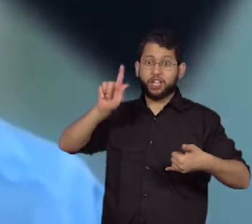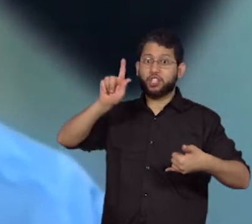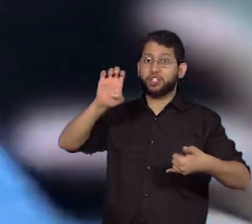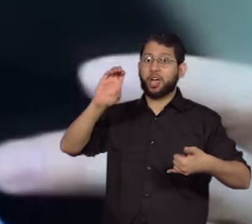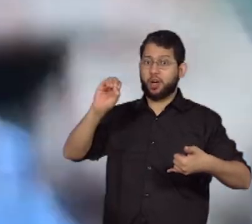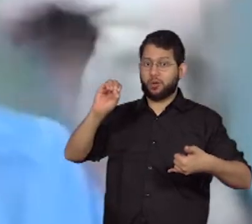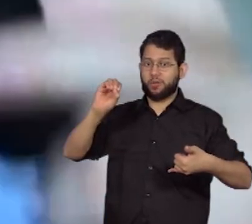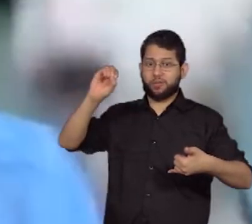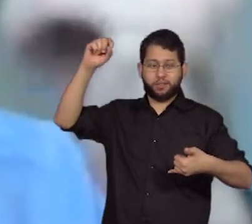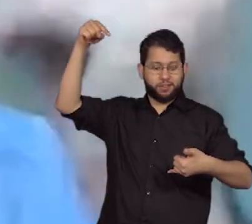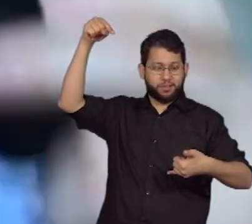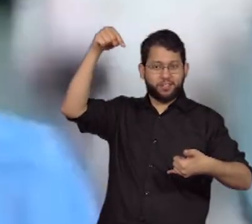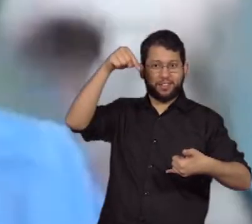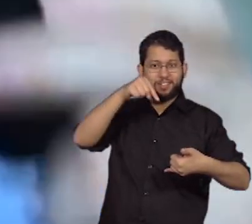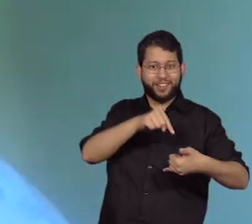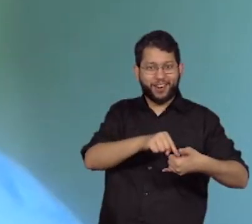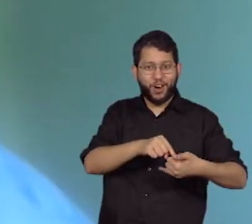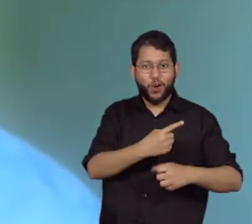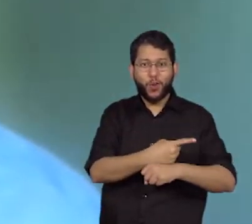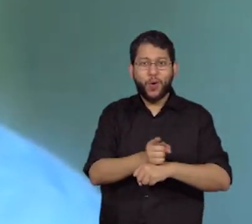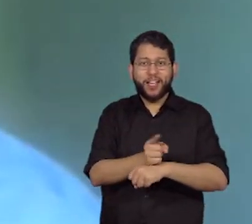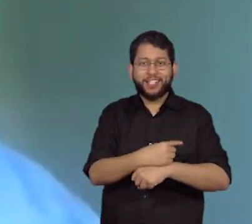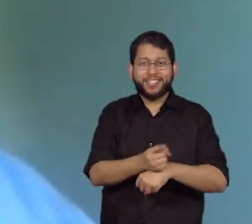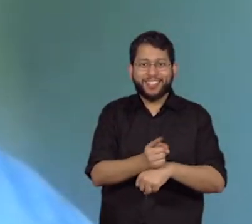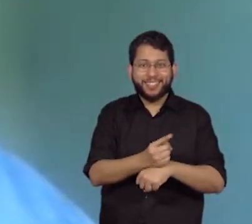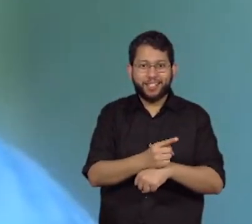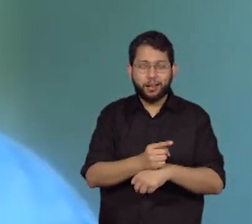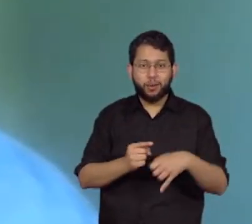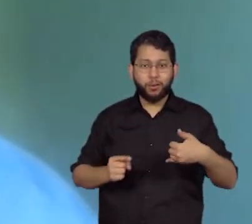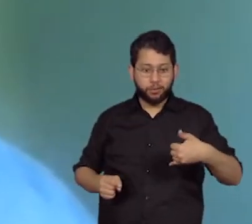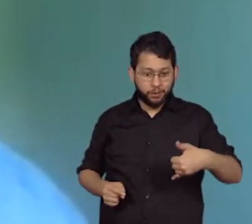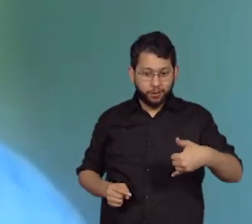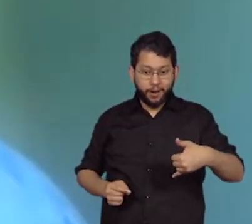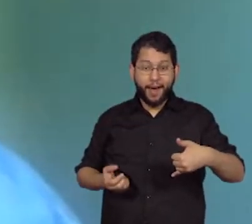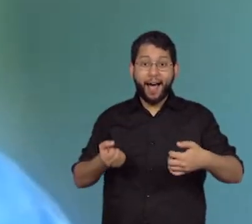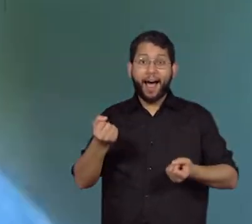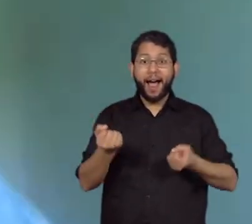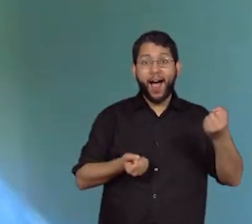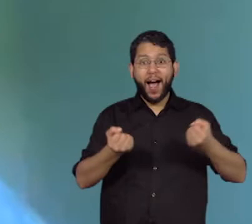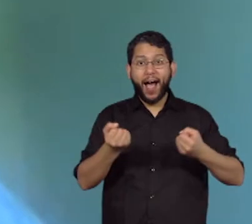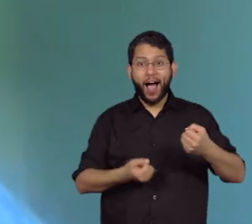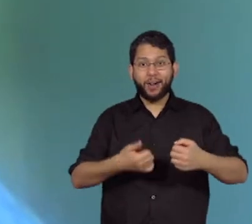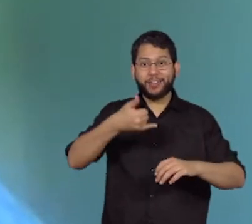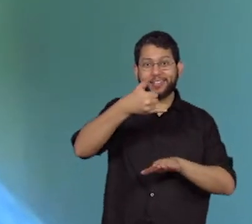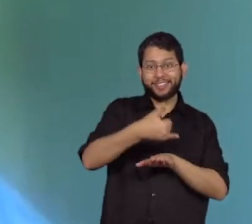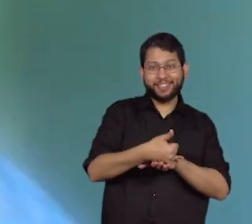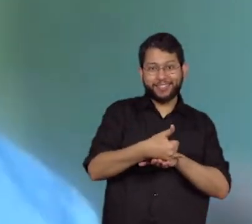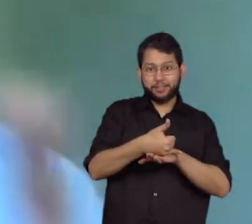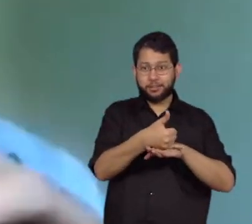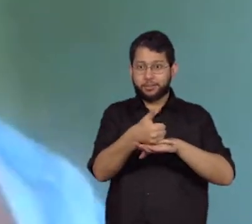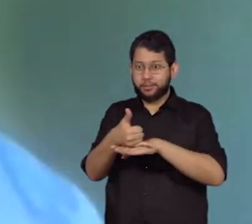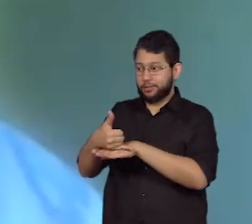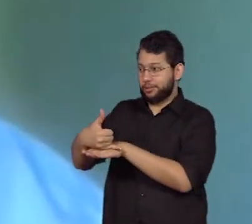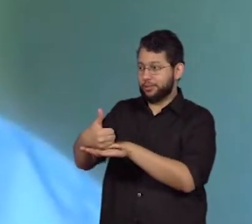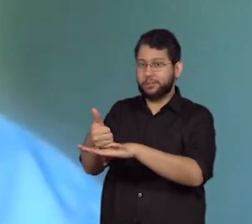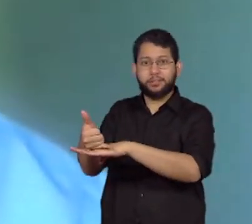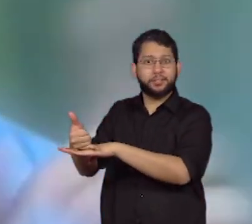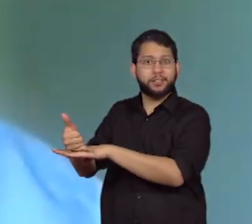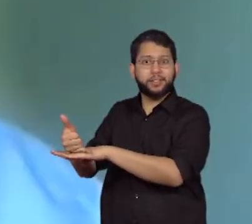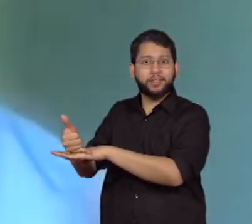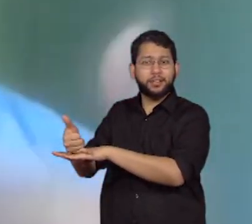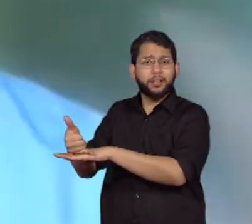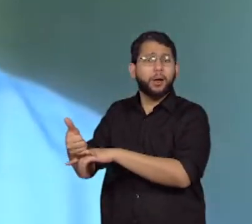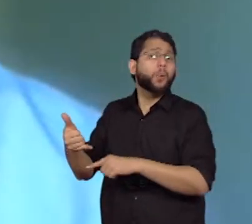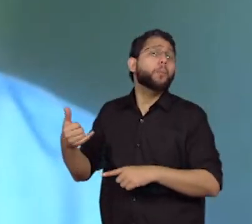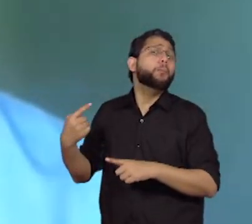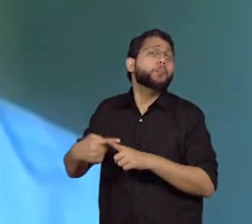celular, o celular e o carro com o motorista para ir até essa localização do celular, isso só foi